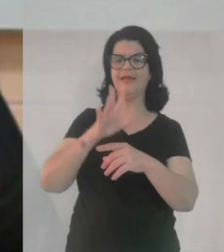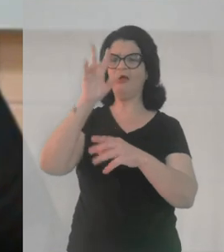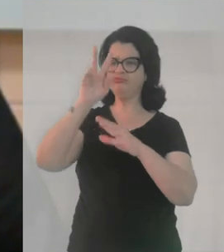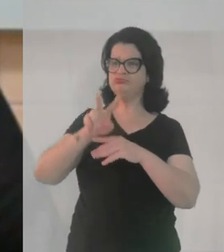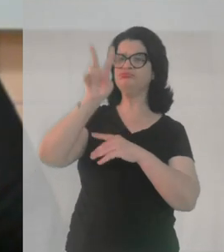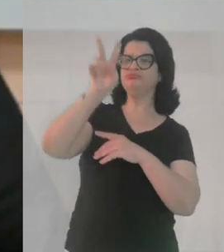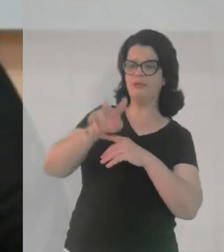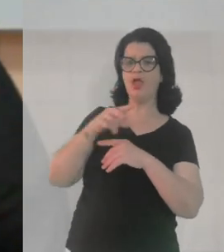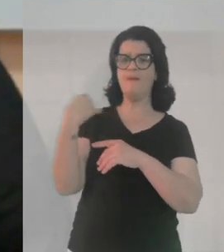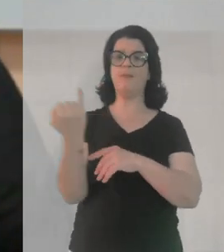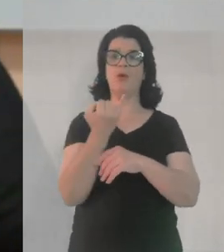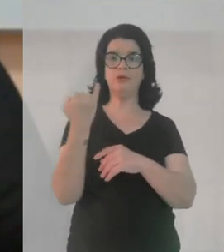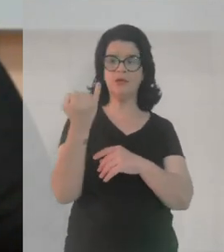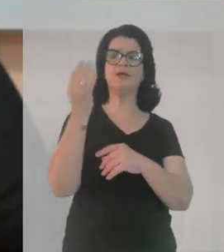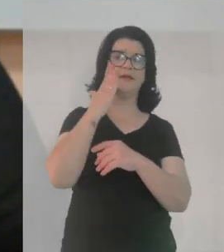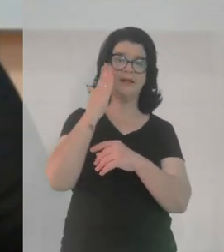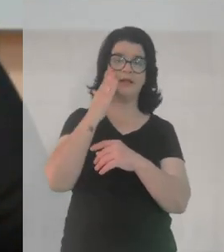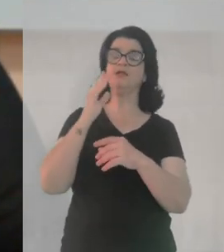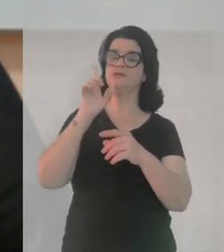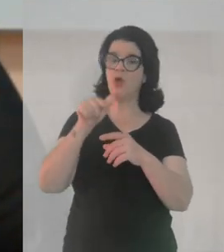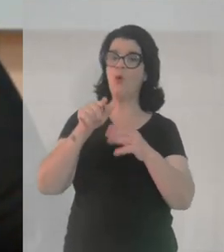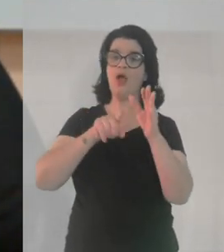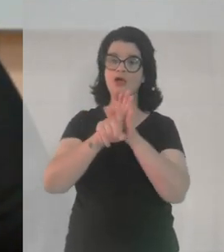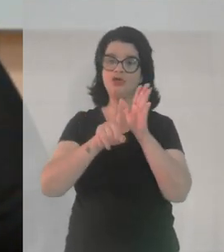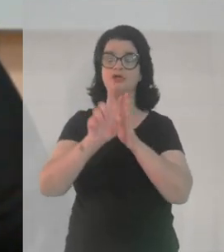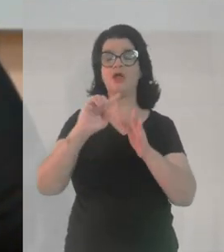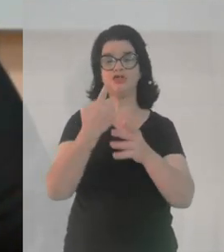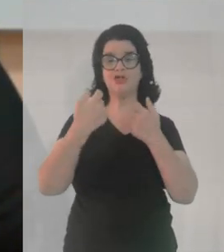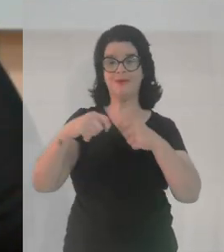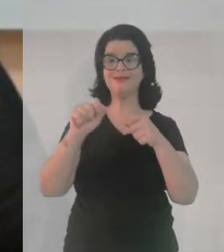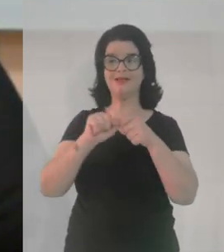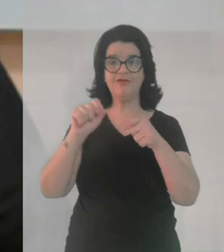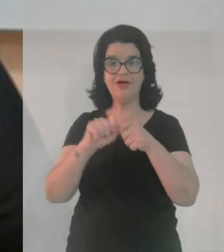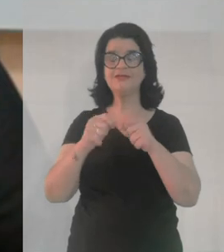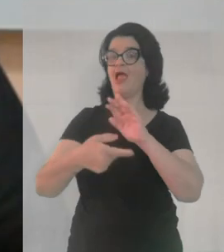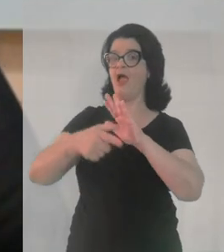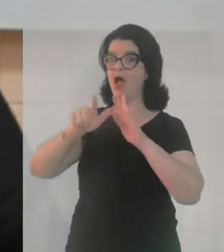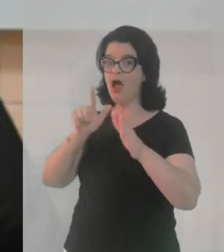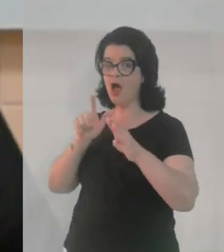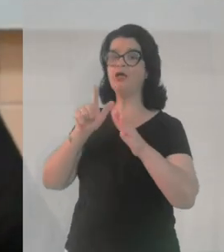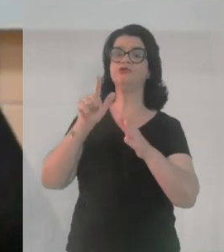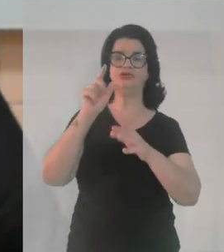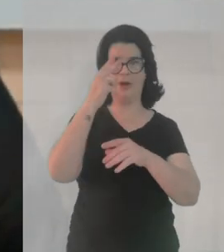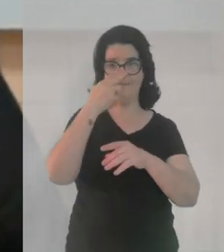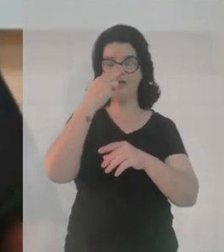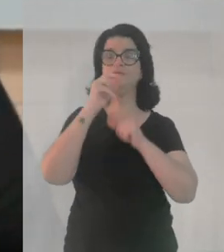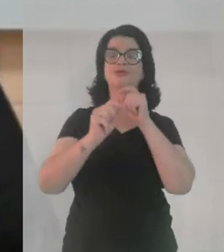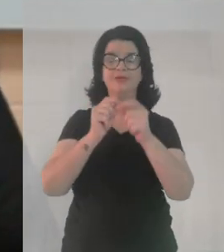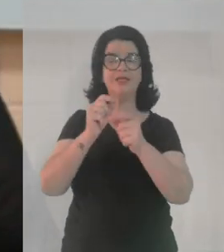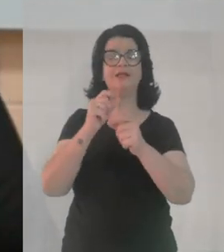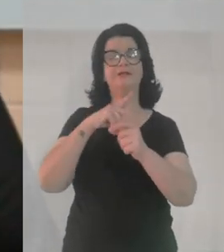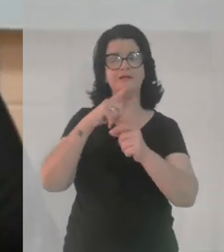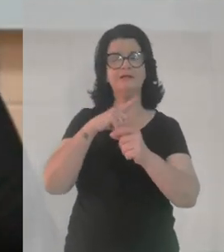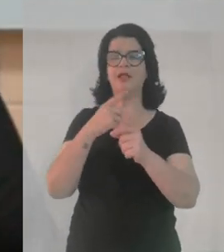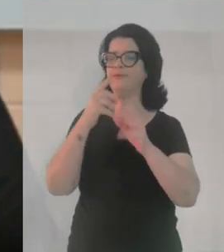tão importante. Então, são alguns questionamentos que a gente precisa fazer antes mesmo, né, de